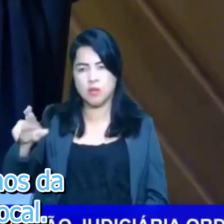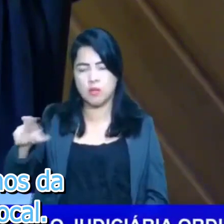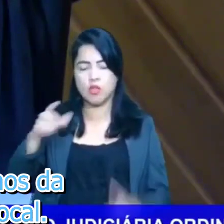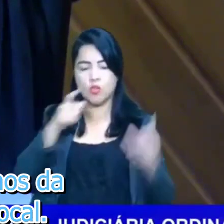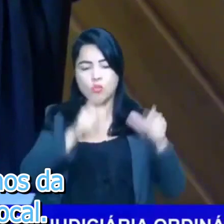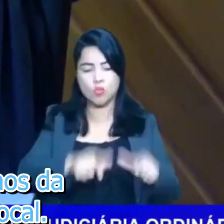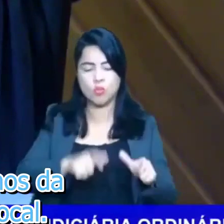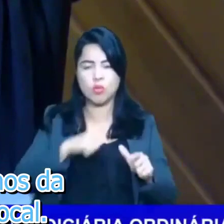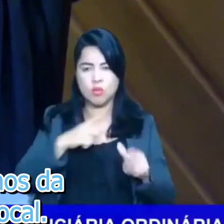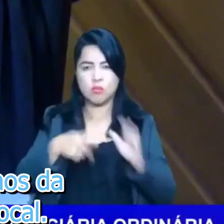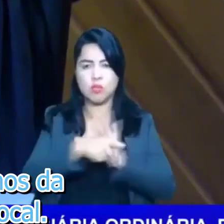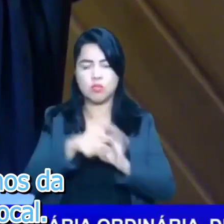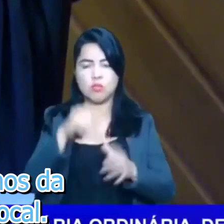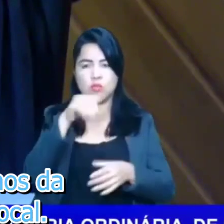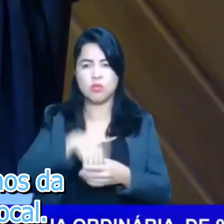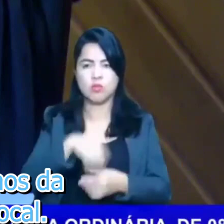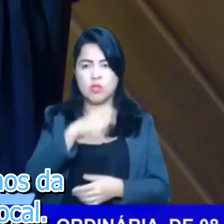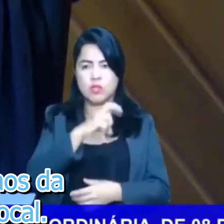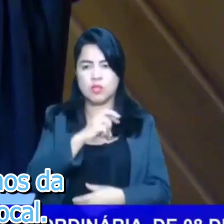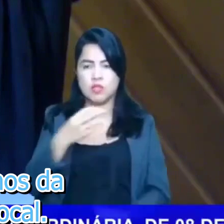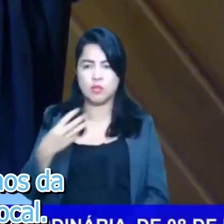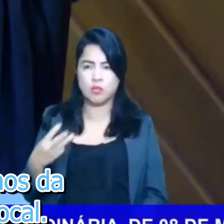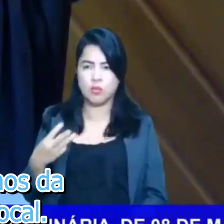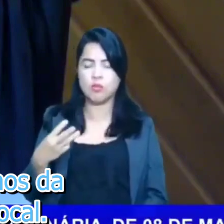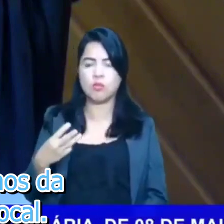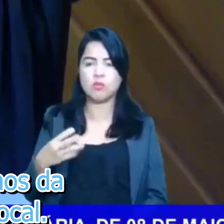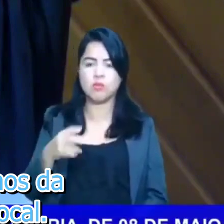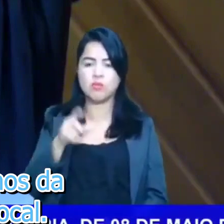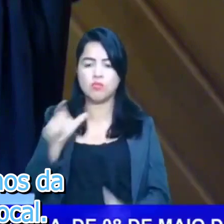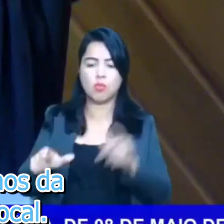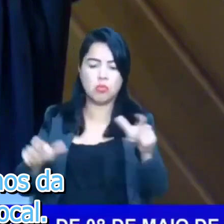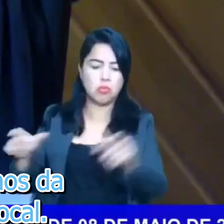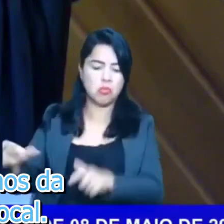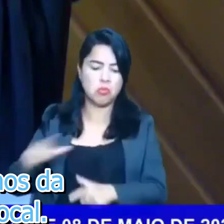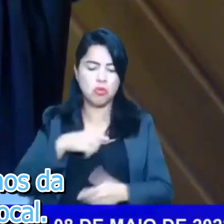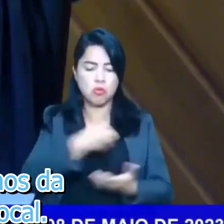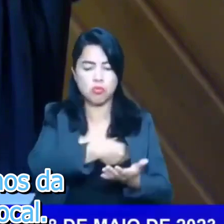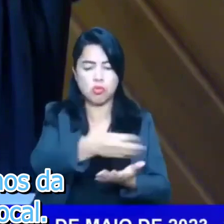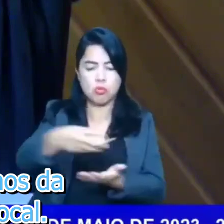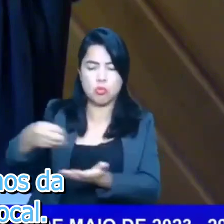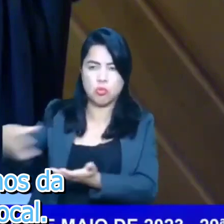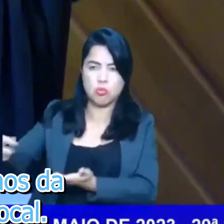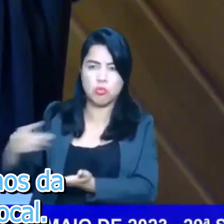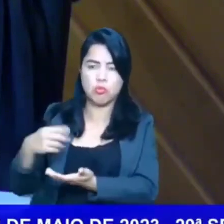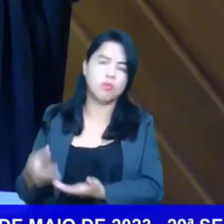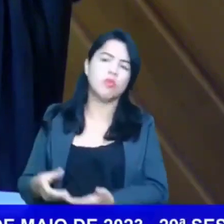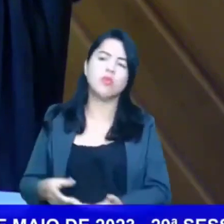ao todo, 53 santinhos da representada espalhados nas proximidades deste local.